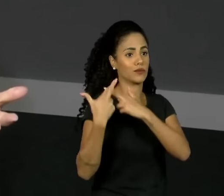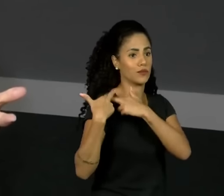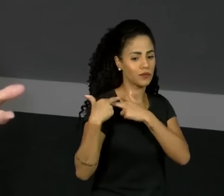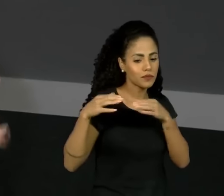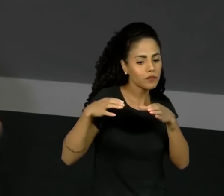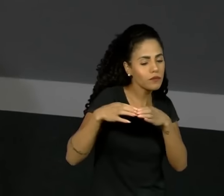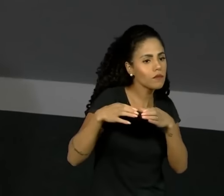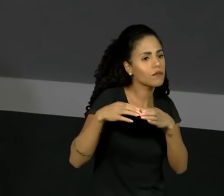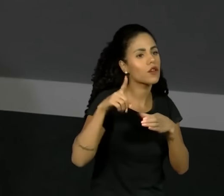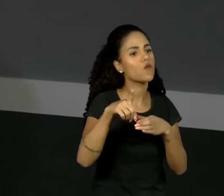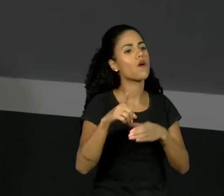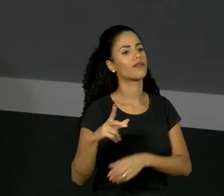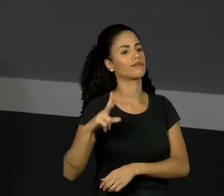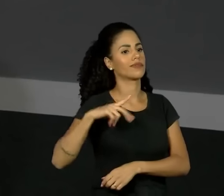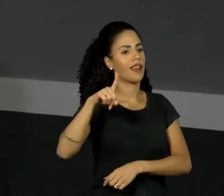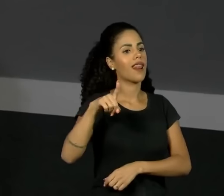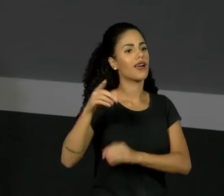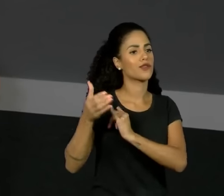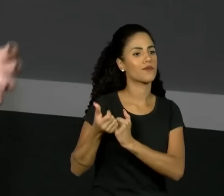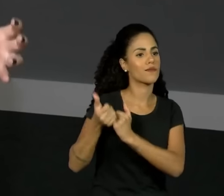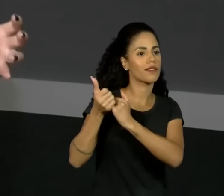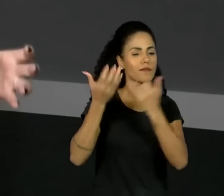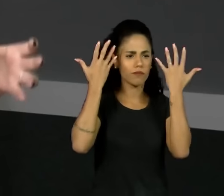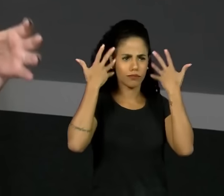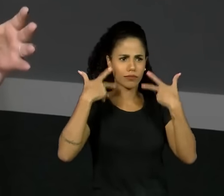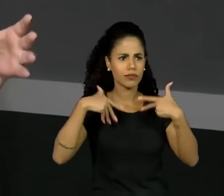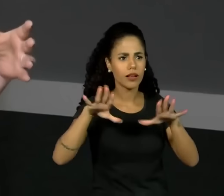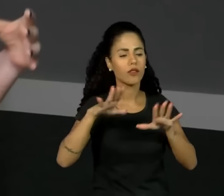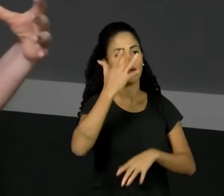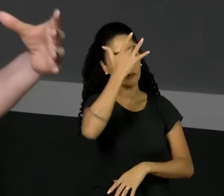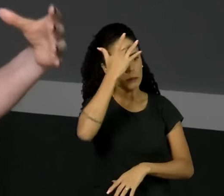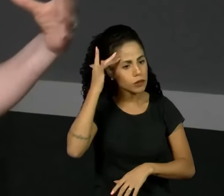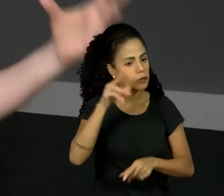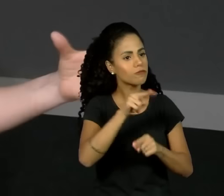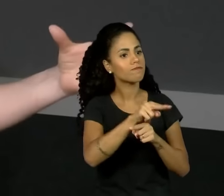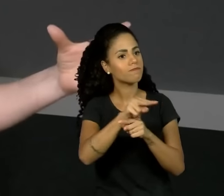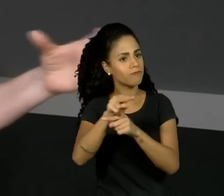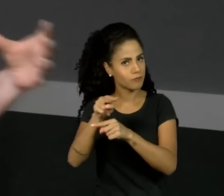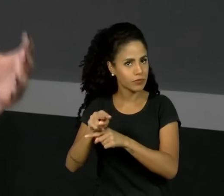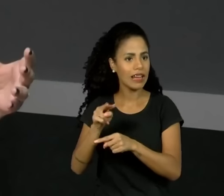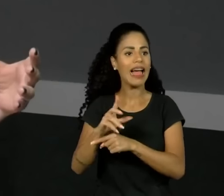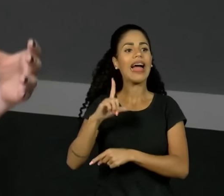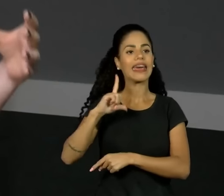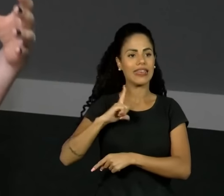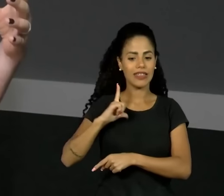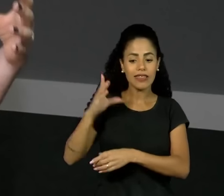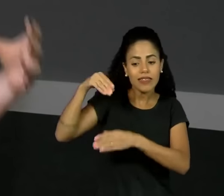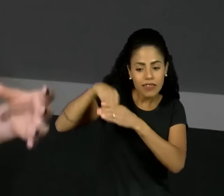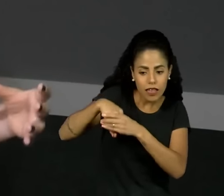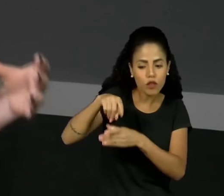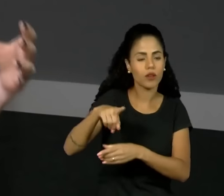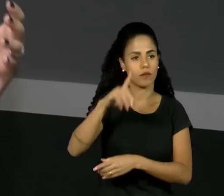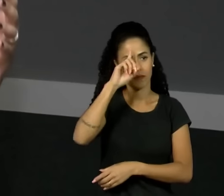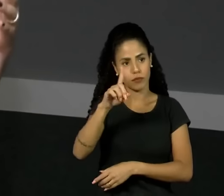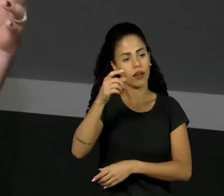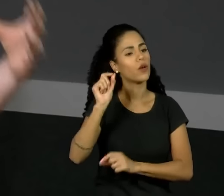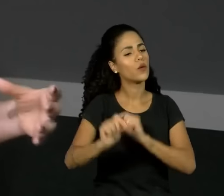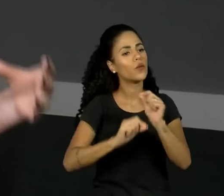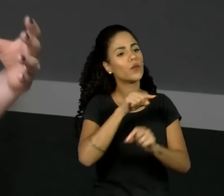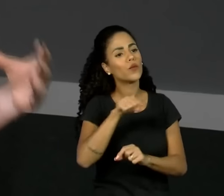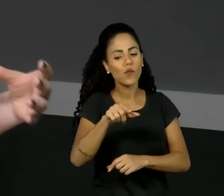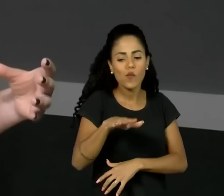reservas particulares do patrimônio natural, proprietários que têm terras na Caatinga e usam